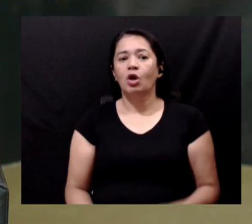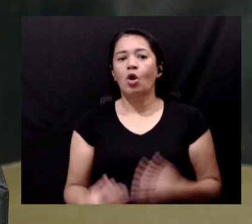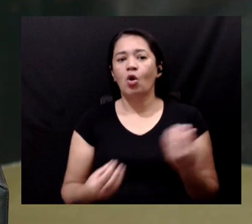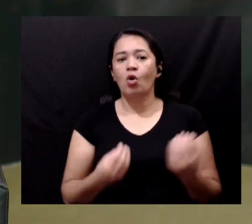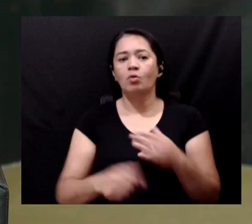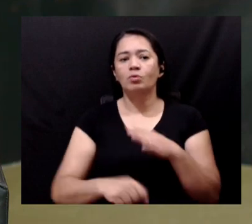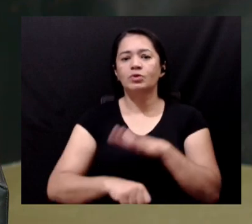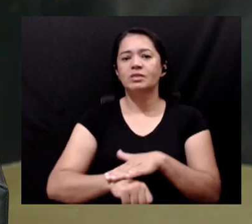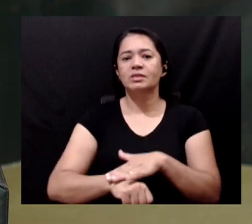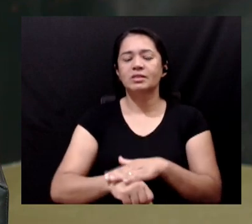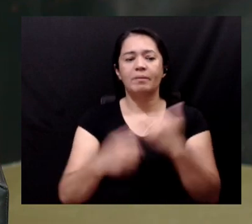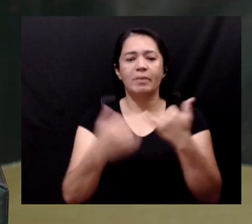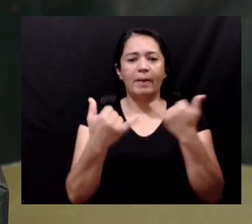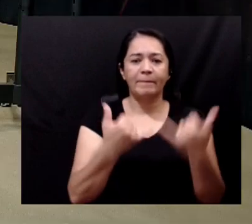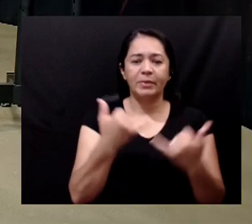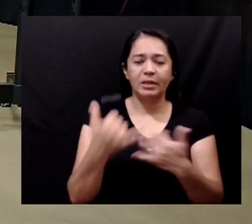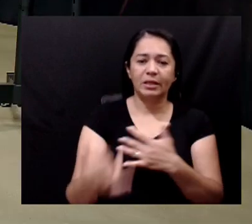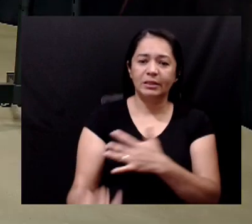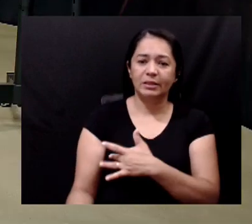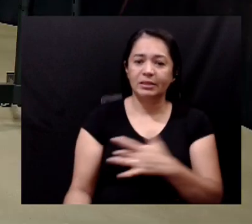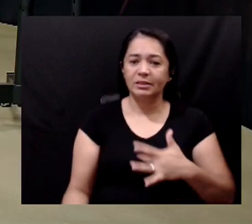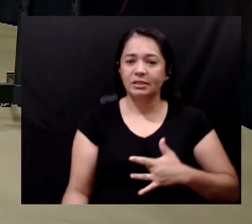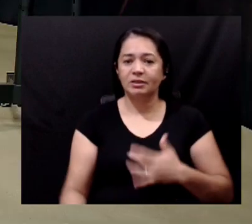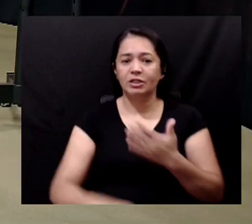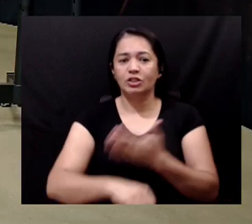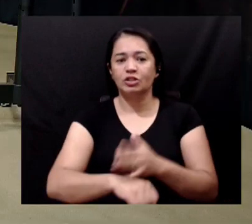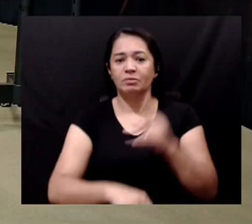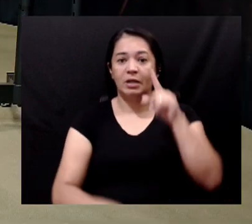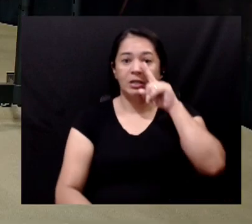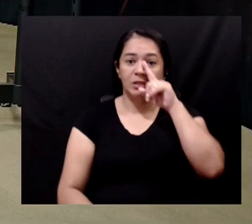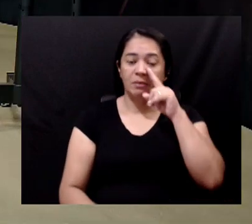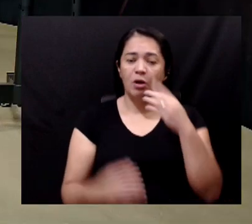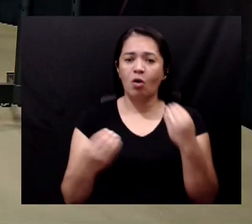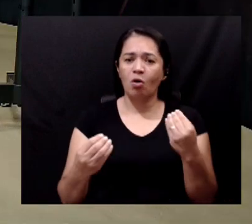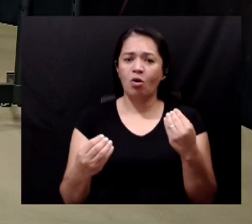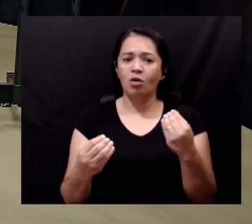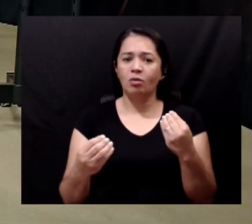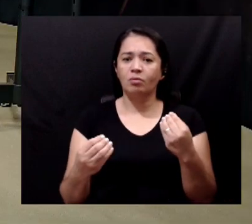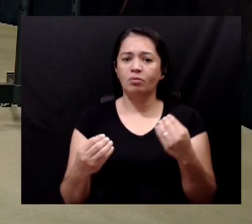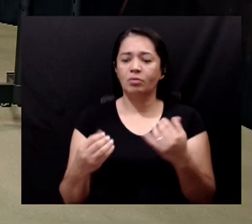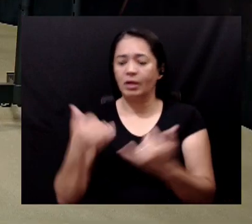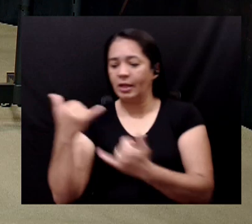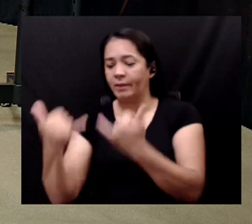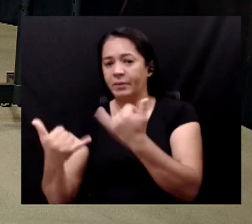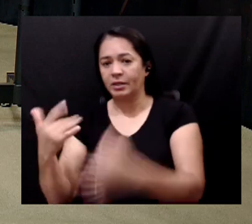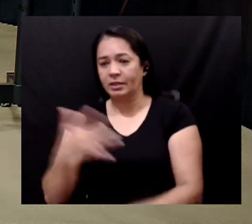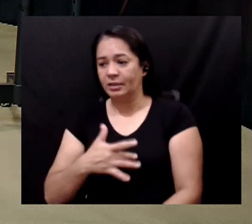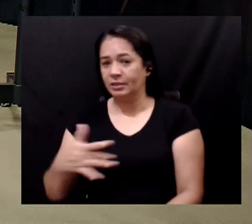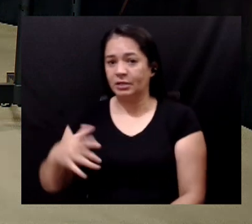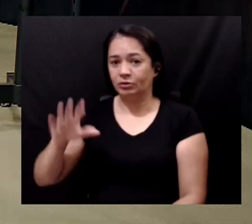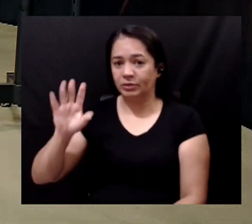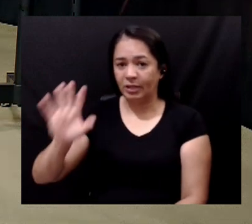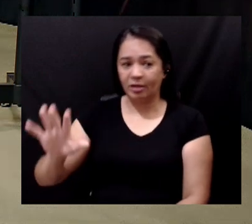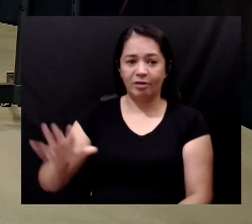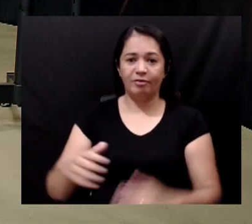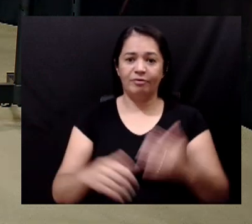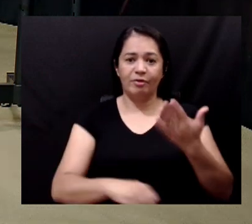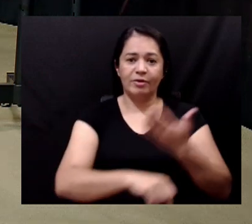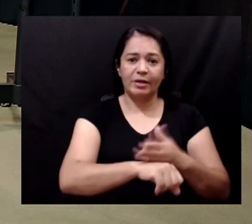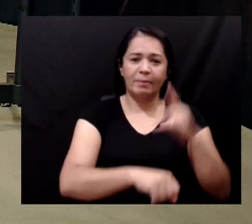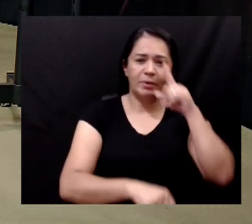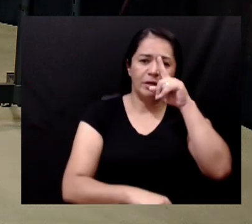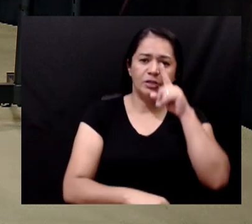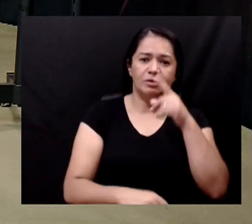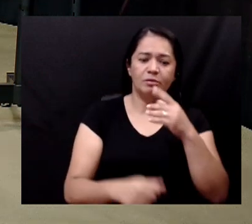brincadeiras saudáveis de práticas perigosas? A gente primeiro tem que estar atento ao que o filho está vendo na internet, né. E sim. aí como é que a gente diferencia